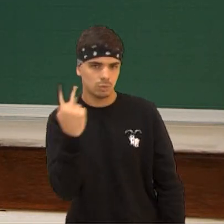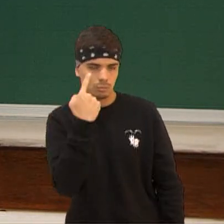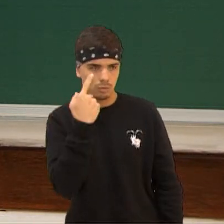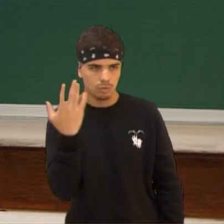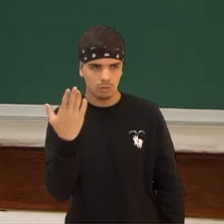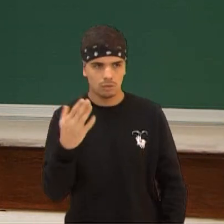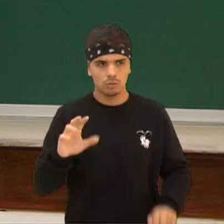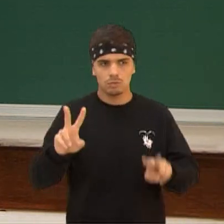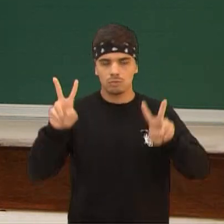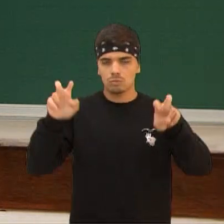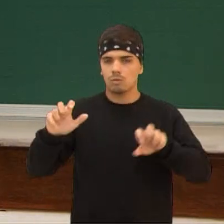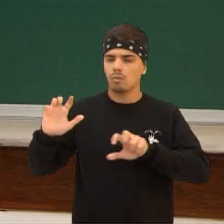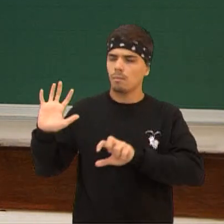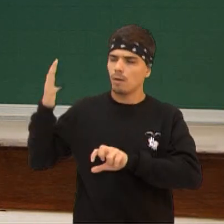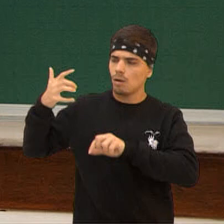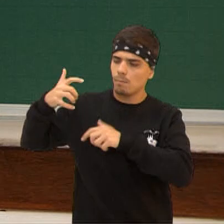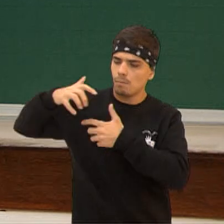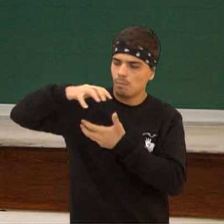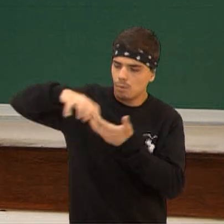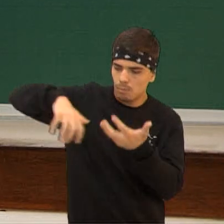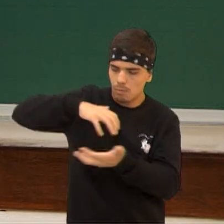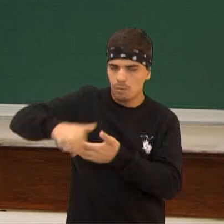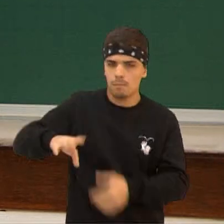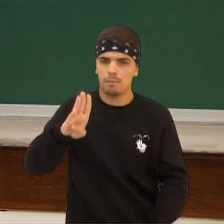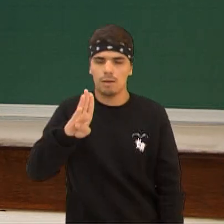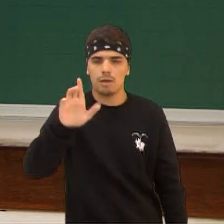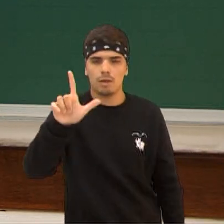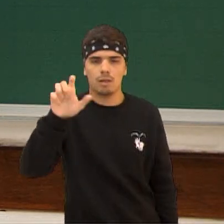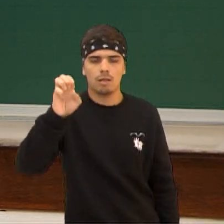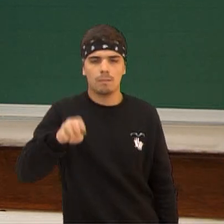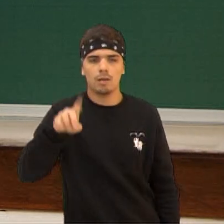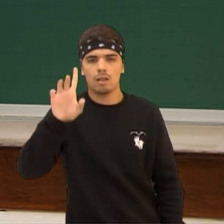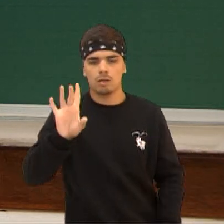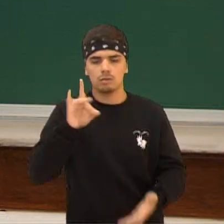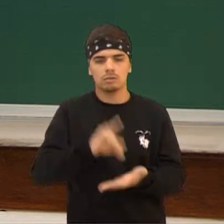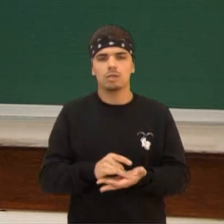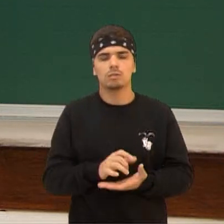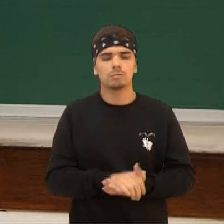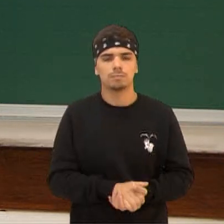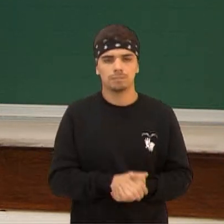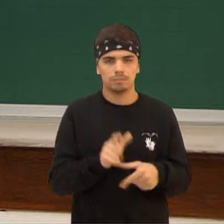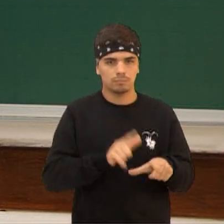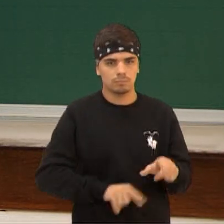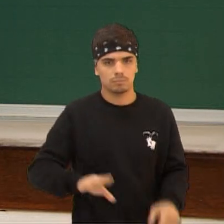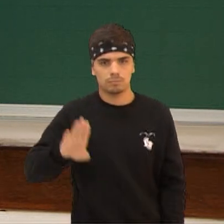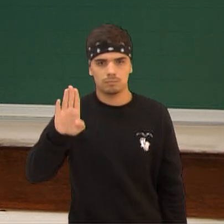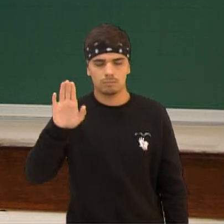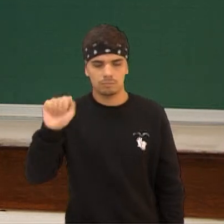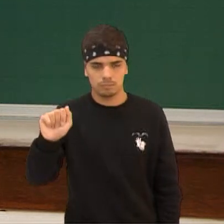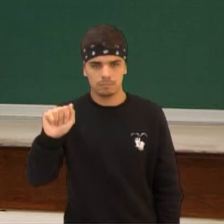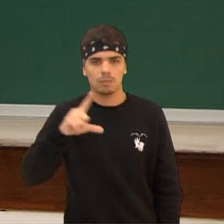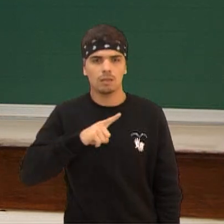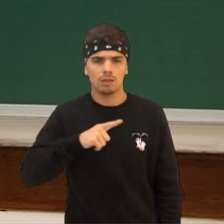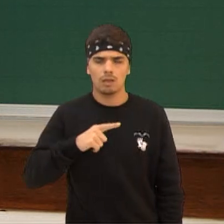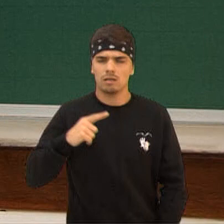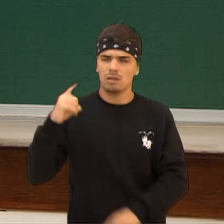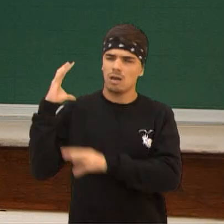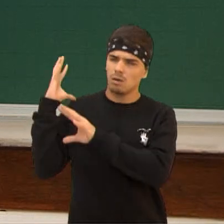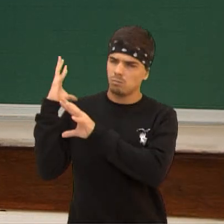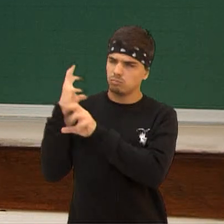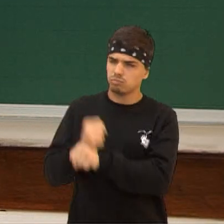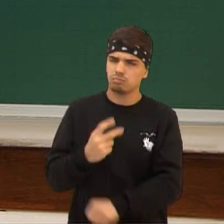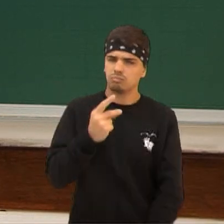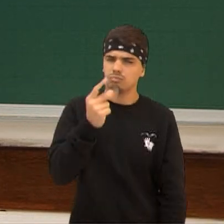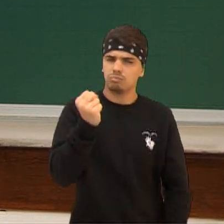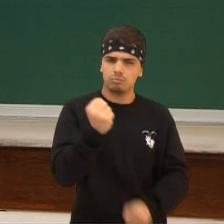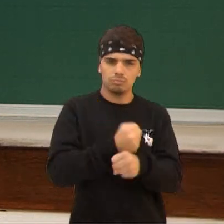Sobre o movimento Black Lives Matter, é correto afirmar que, letra A, existe há muitos anos. Letra